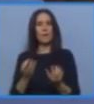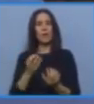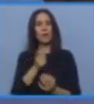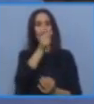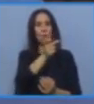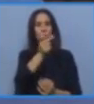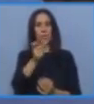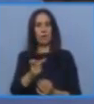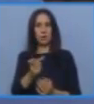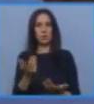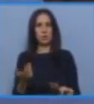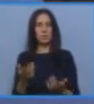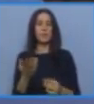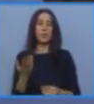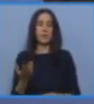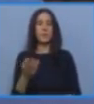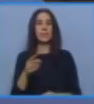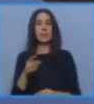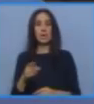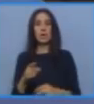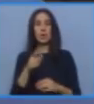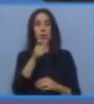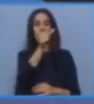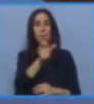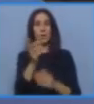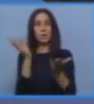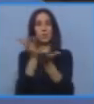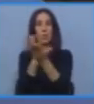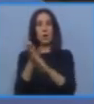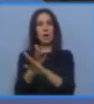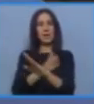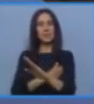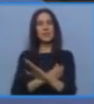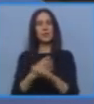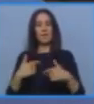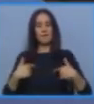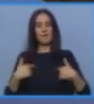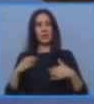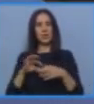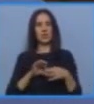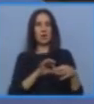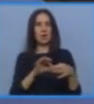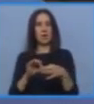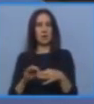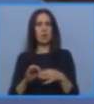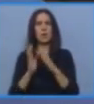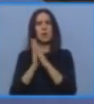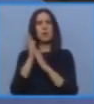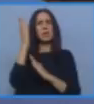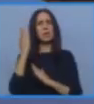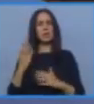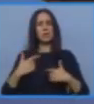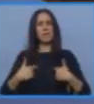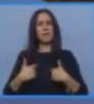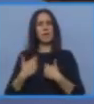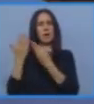humanos. Ora, antes de comunicar-se aos humanos, ele já é comunhão em si próprio. Não é um Deus em si,